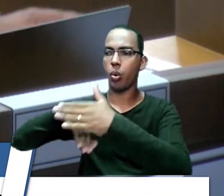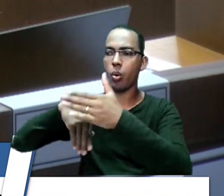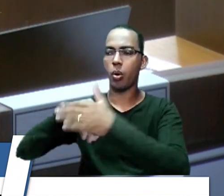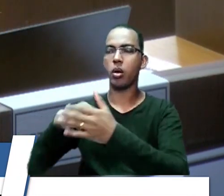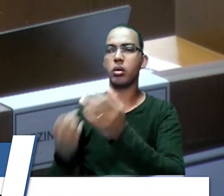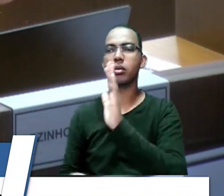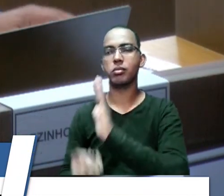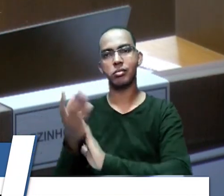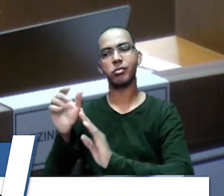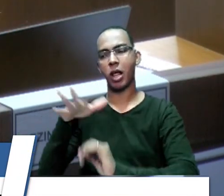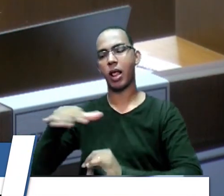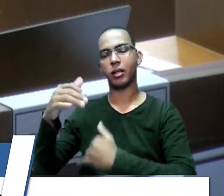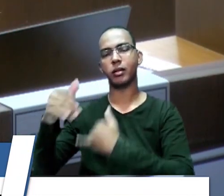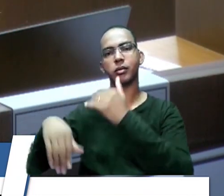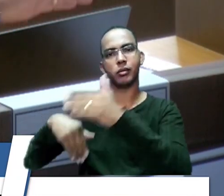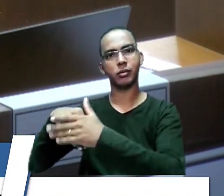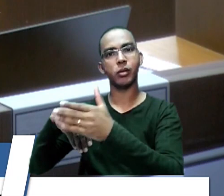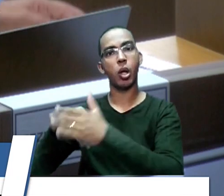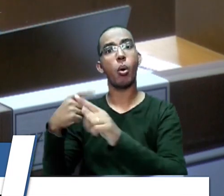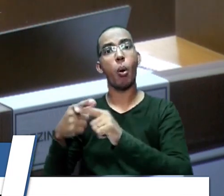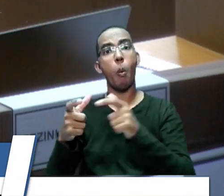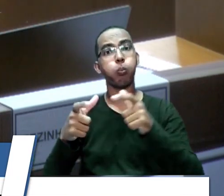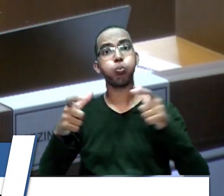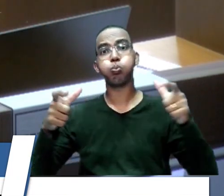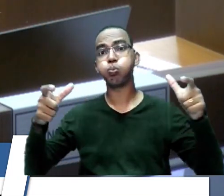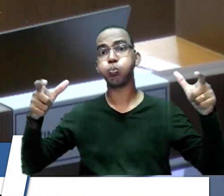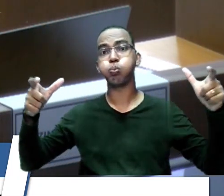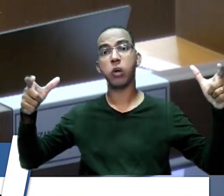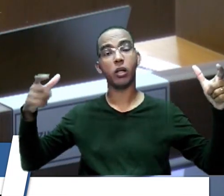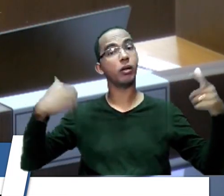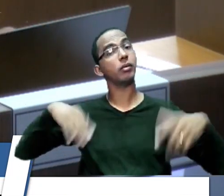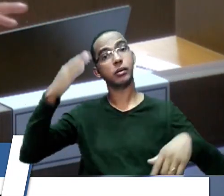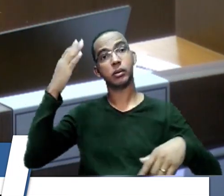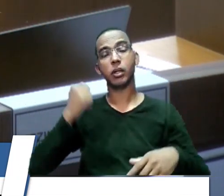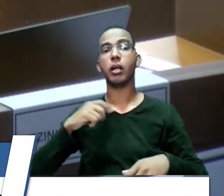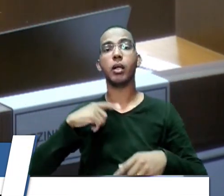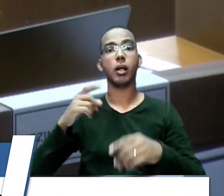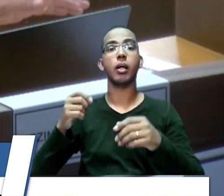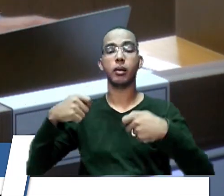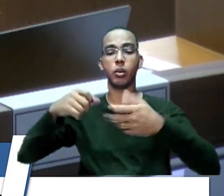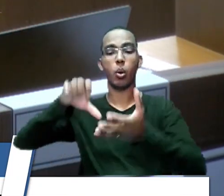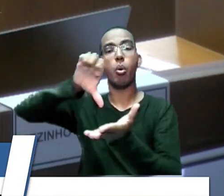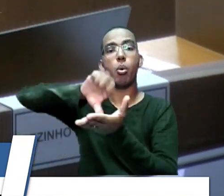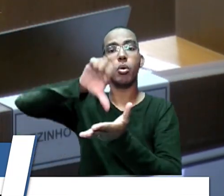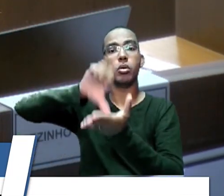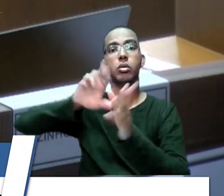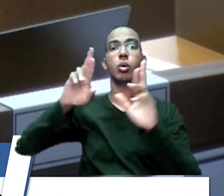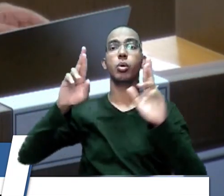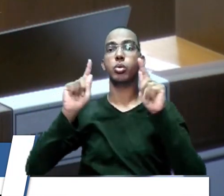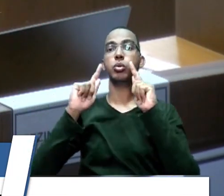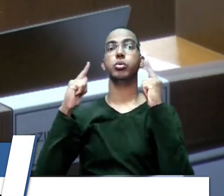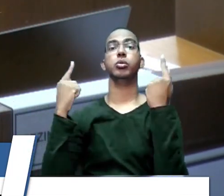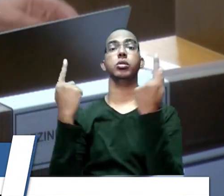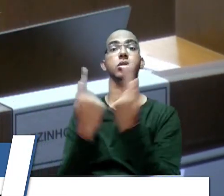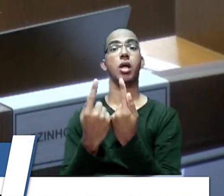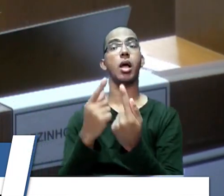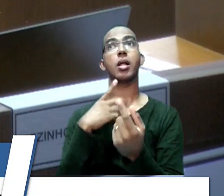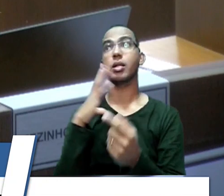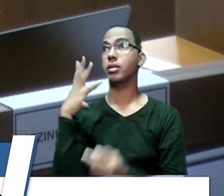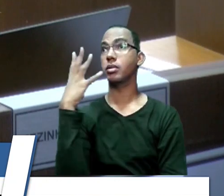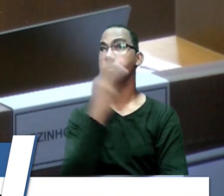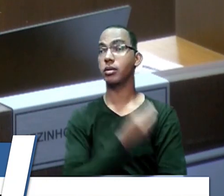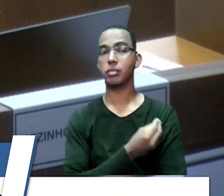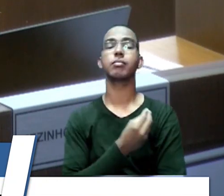porque é uma área imensa, muito grande, todo mundo sabe. Lá dá um estádio de futebol, dá uma coisa linda para não ficar, né,